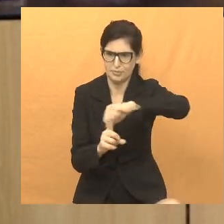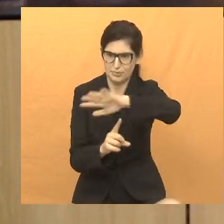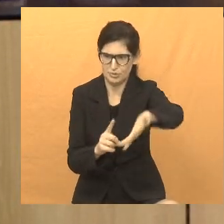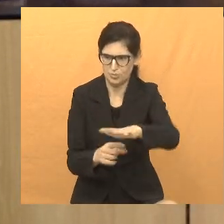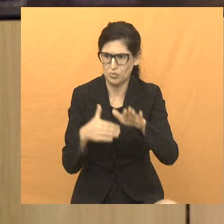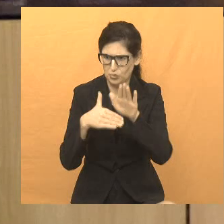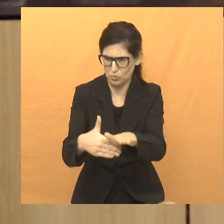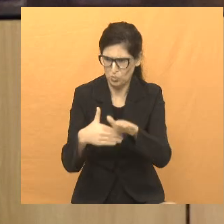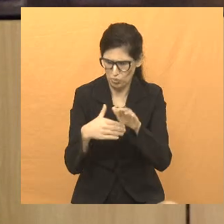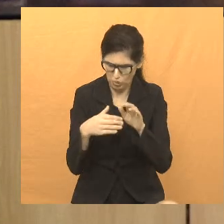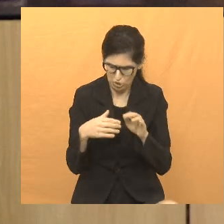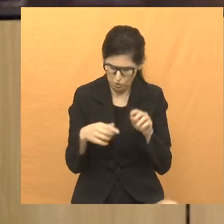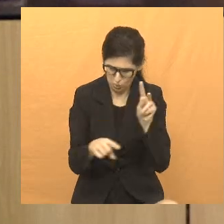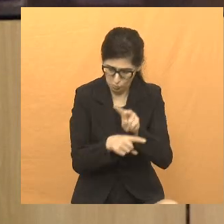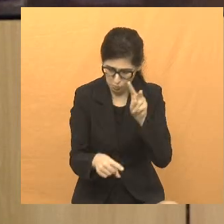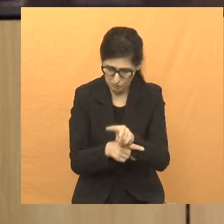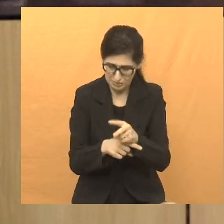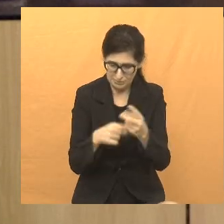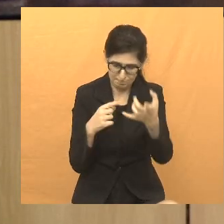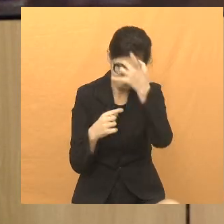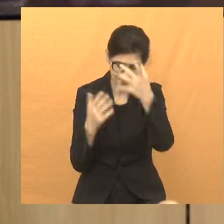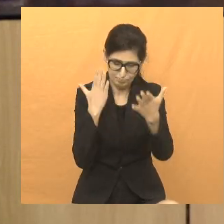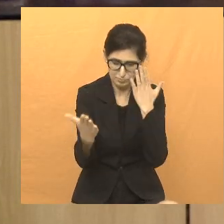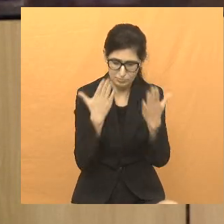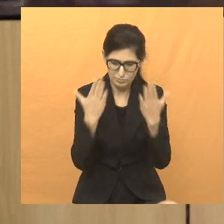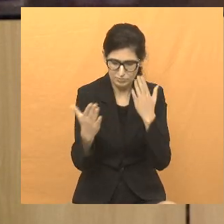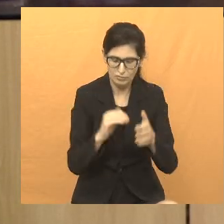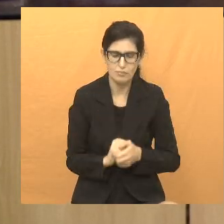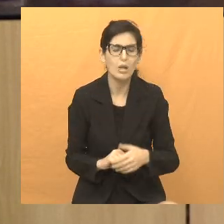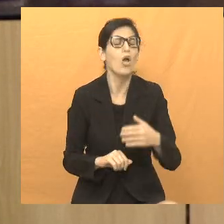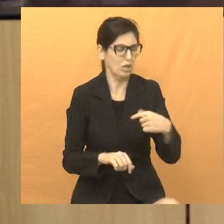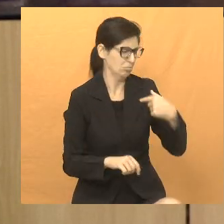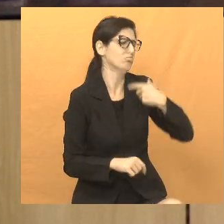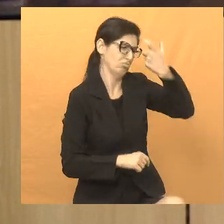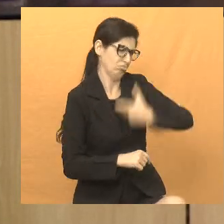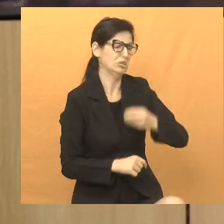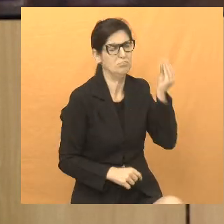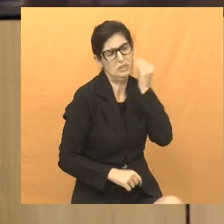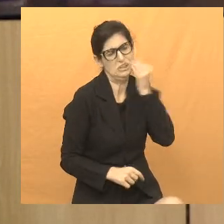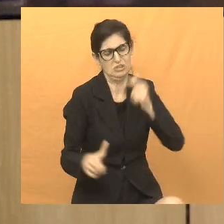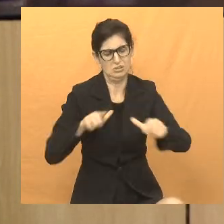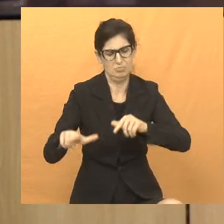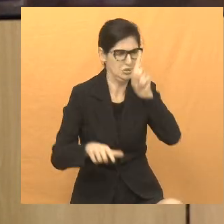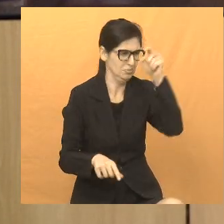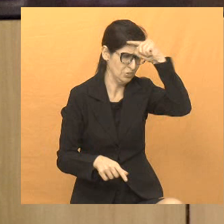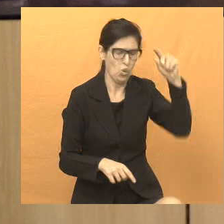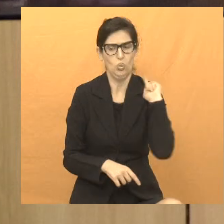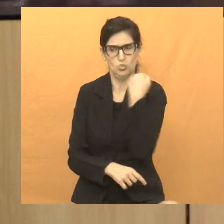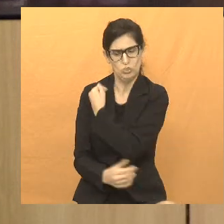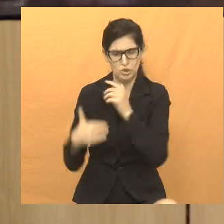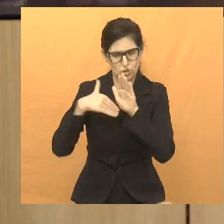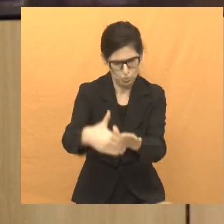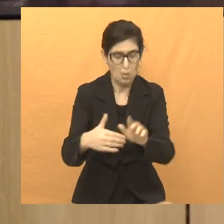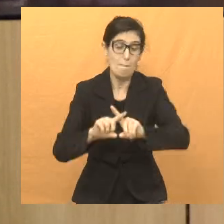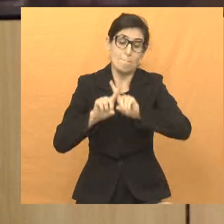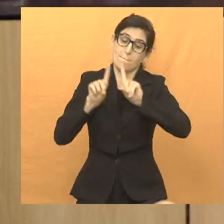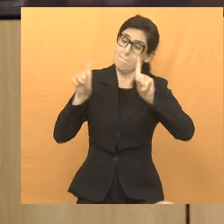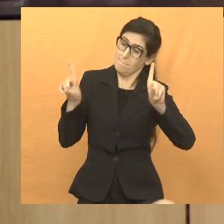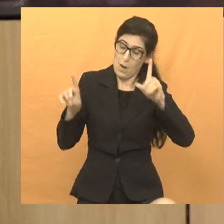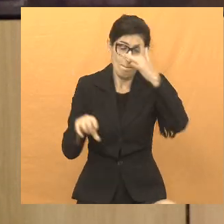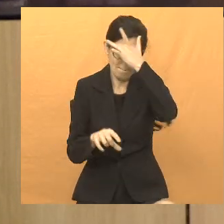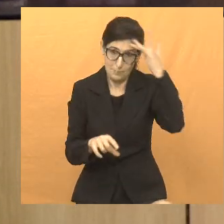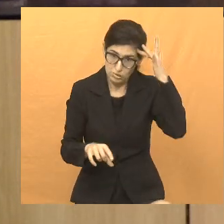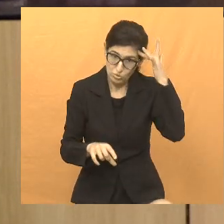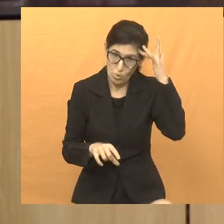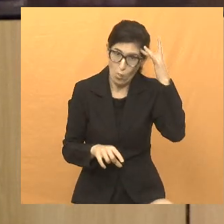várias unidades de saúde, em hospitais públicos, a gente atende as pessoas que precisam. Mas essas pessoas geralmente